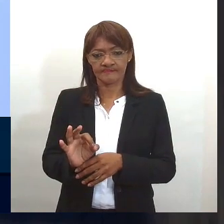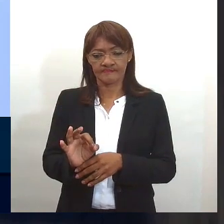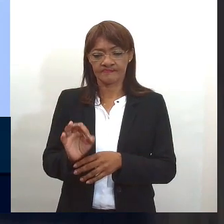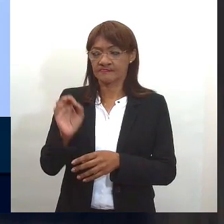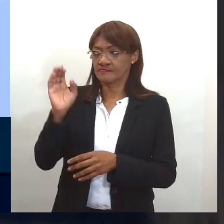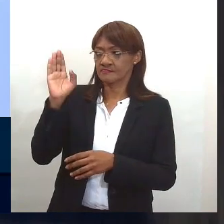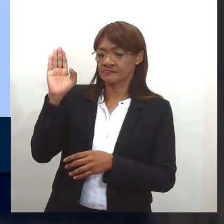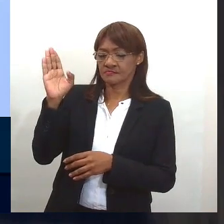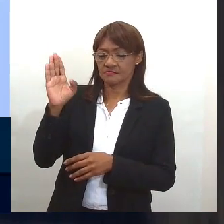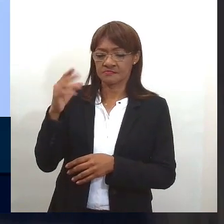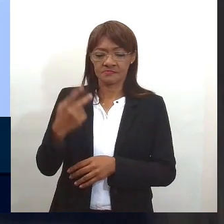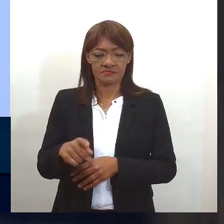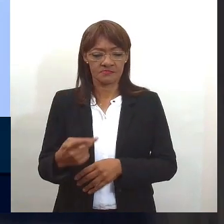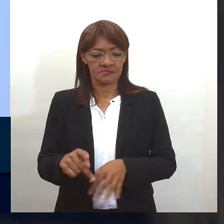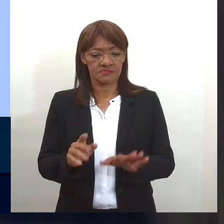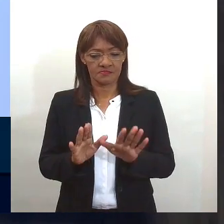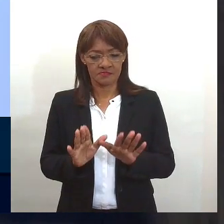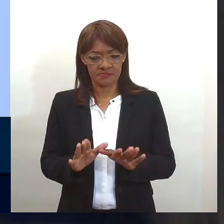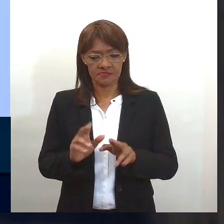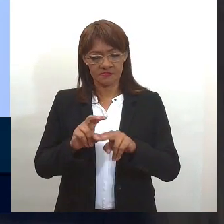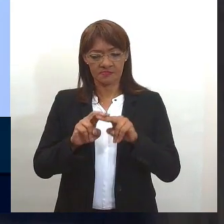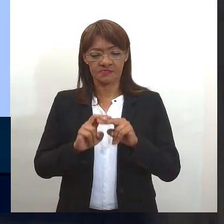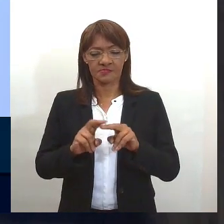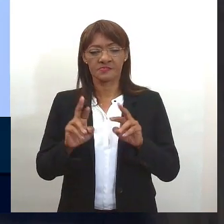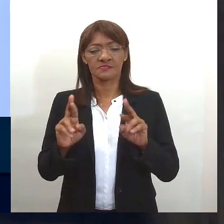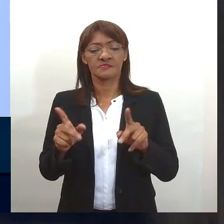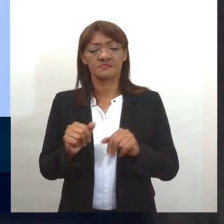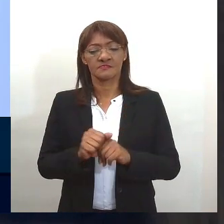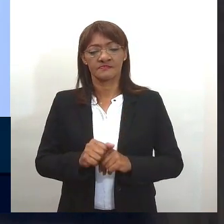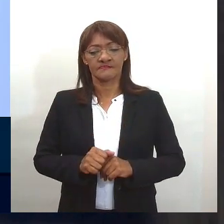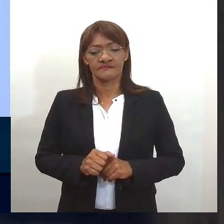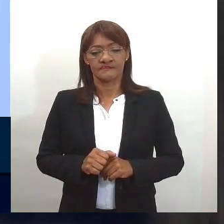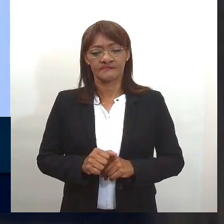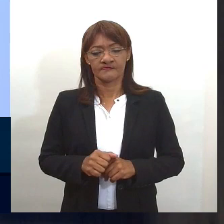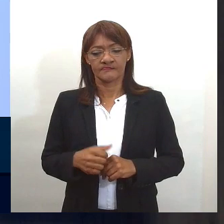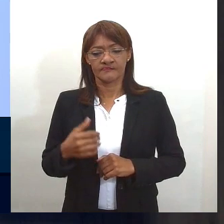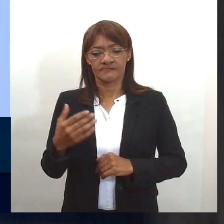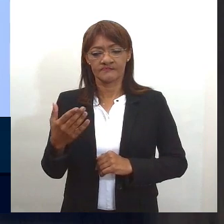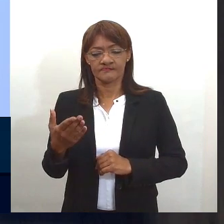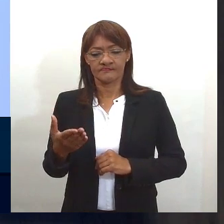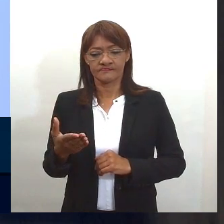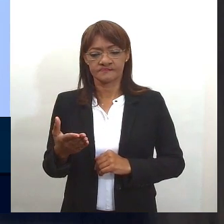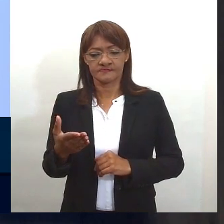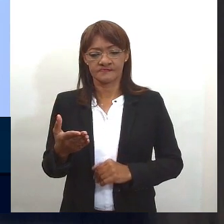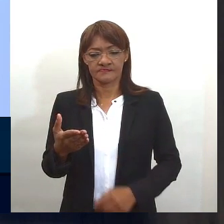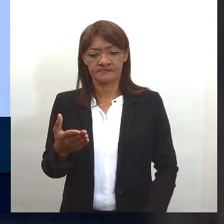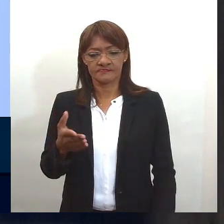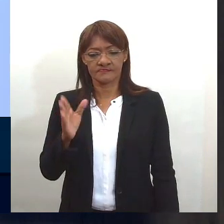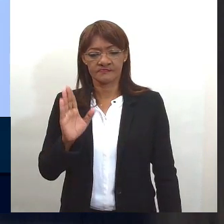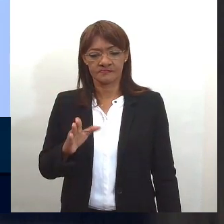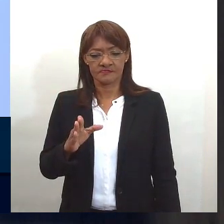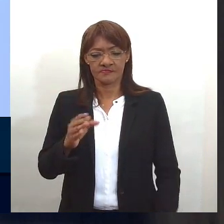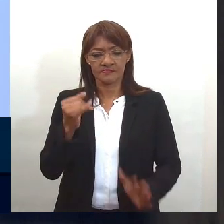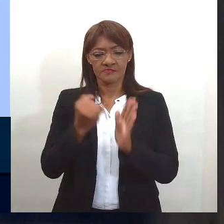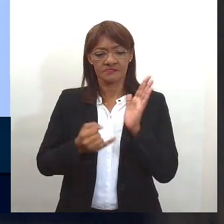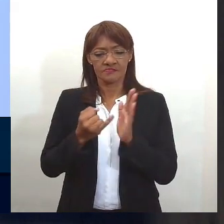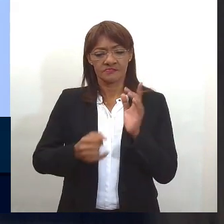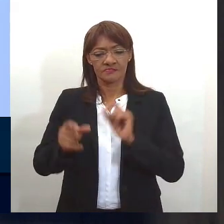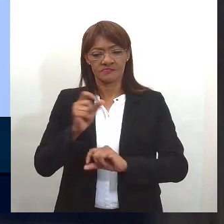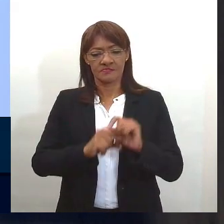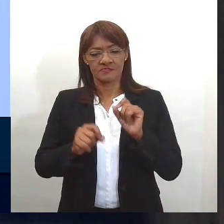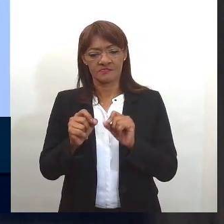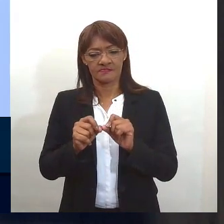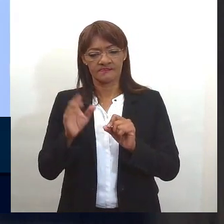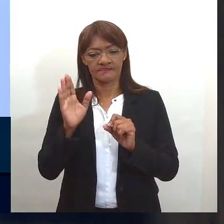considerável de IPVA. O imposto de renda retido na fonte foi uma implementação nossa, que o ano passado a gente começou